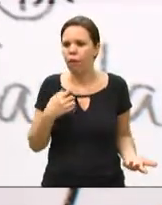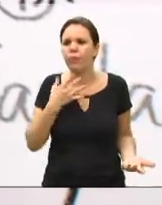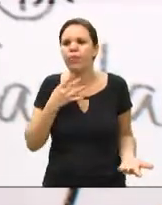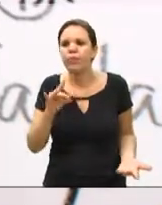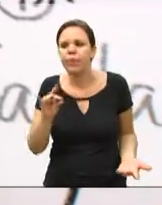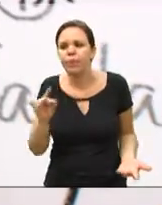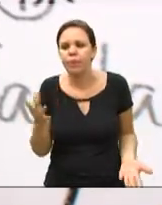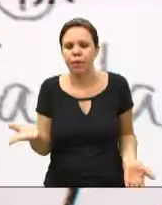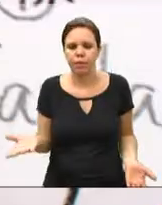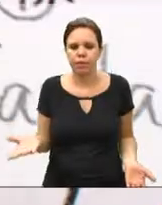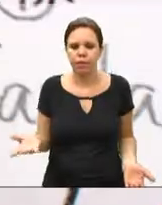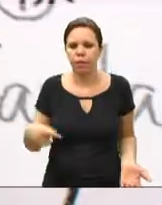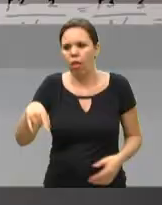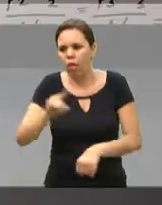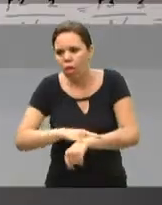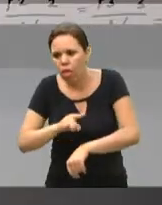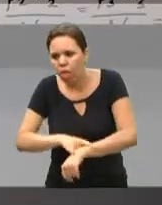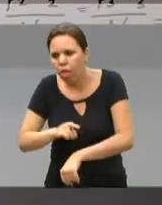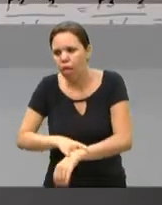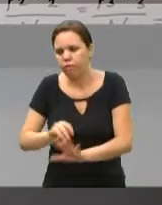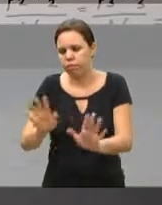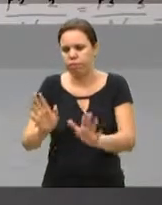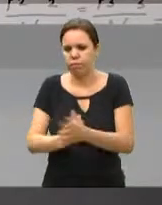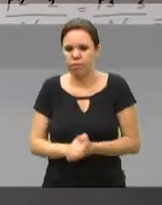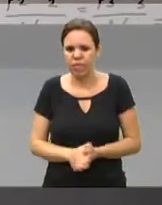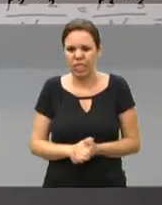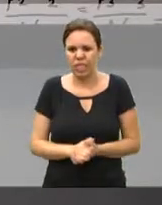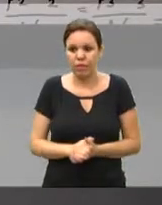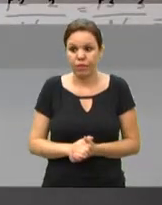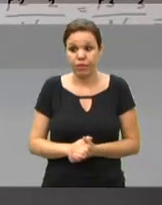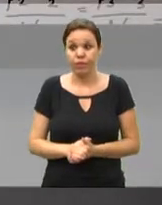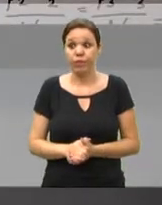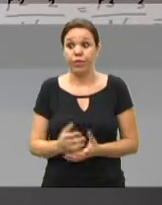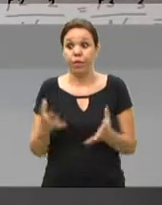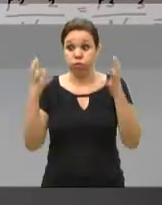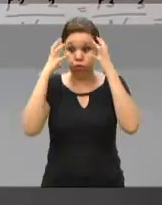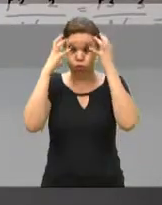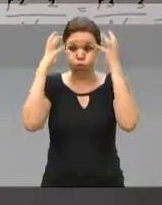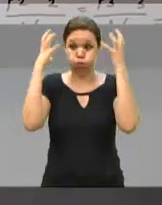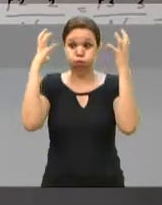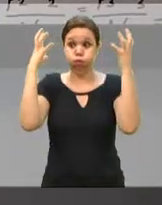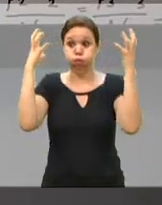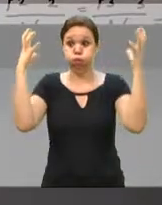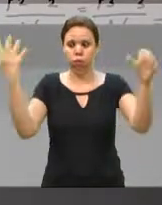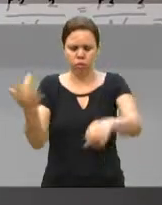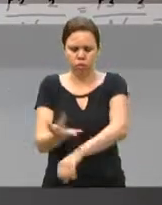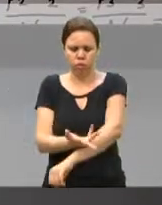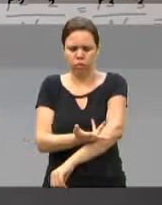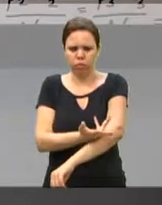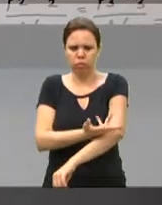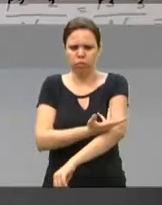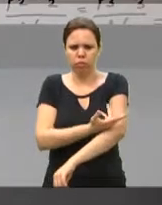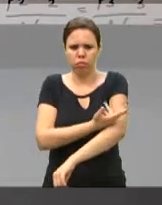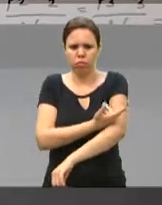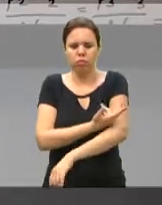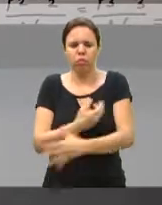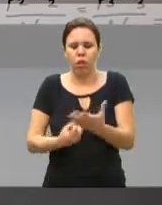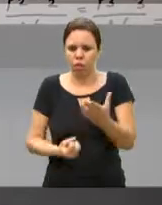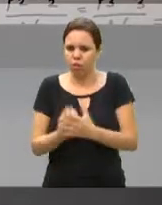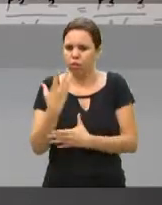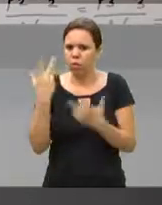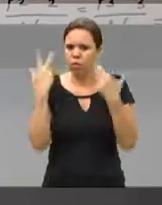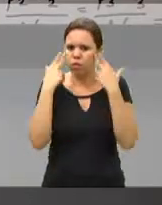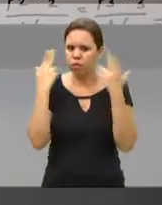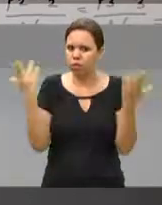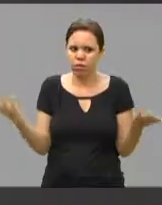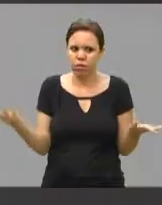sede, às vezes vai dar vontade de ir ao banheiro. Então assim... É porque tudo fica mais intenso naquele momento. As emoções, elas... florescem mais,